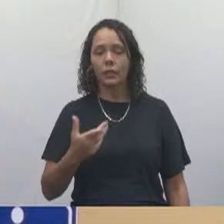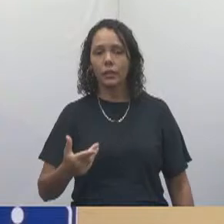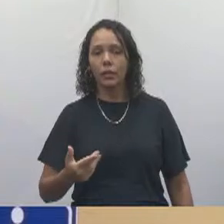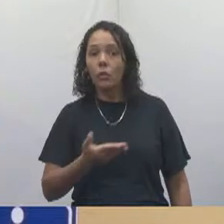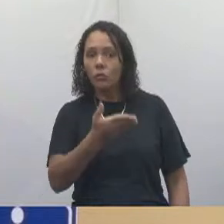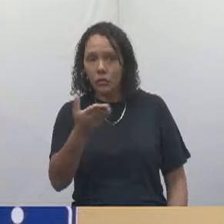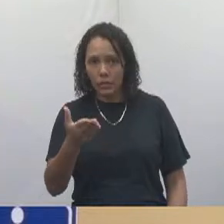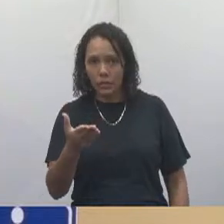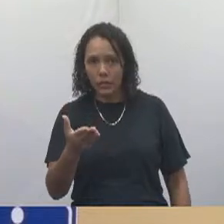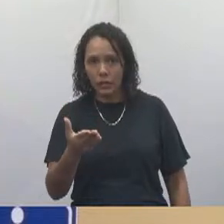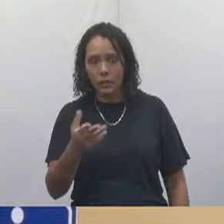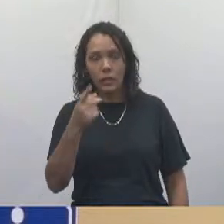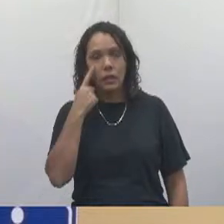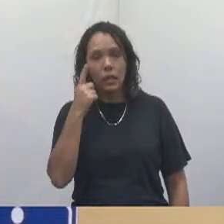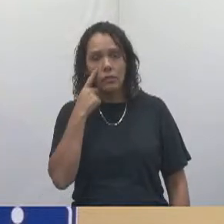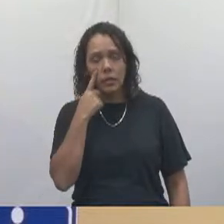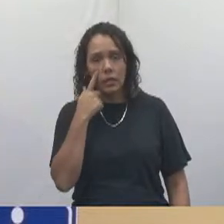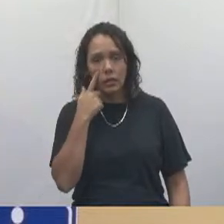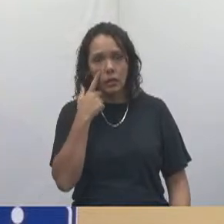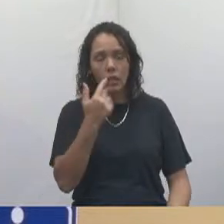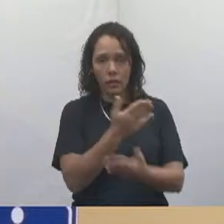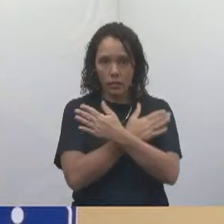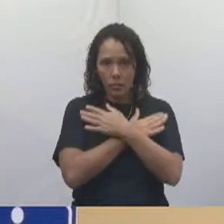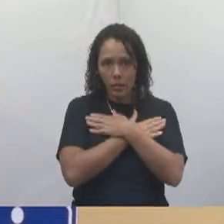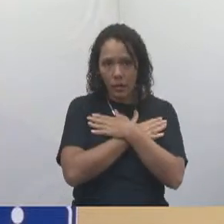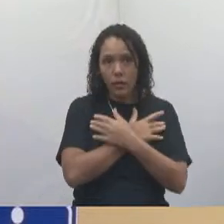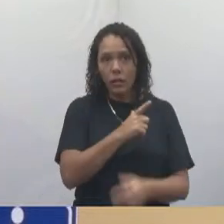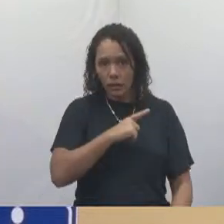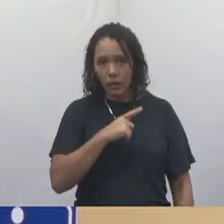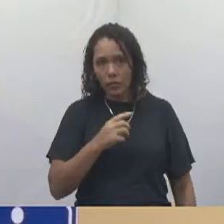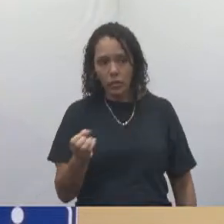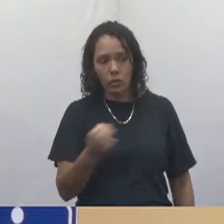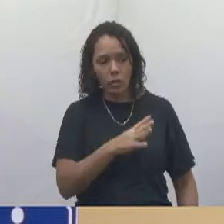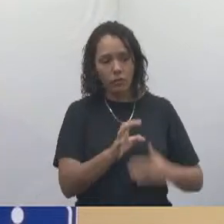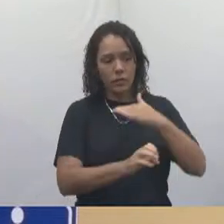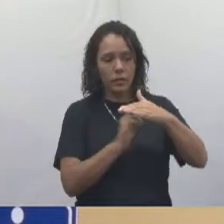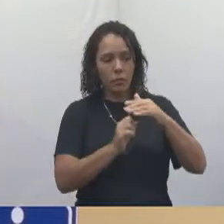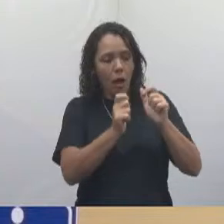desempregado, apareceu alguma empresa de grande porte para que a gente pudesse